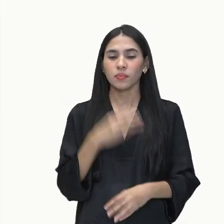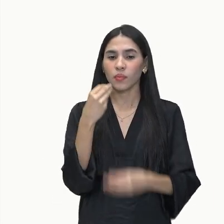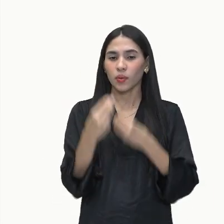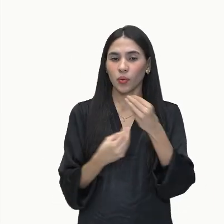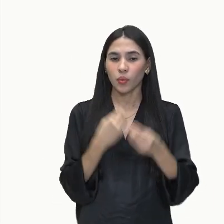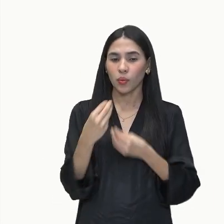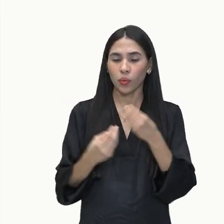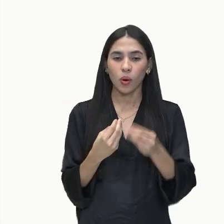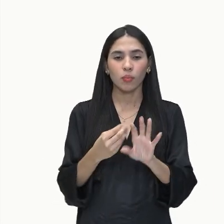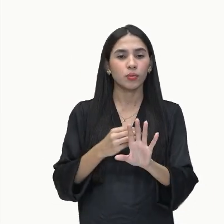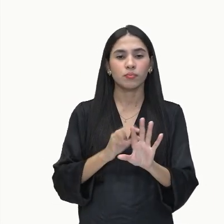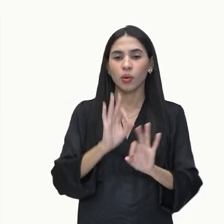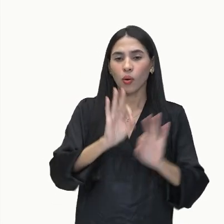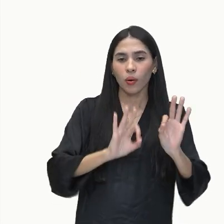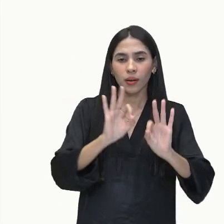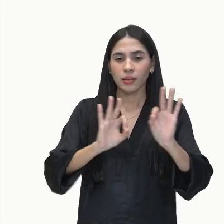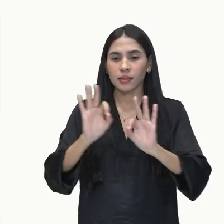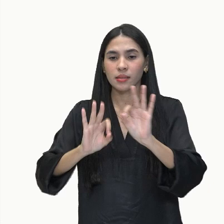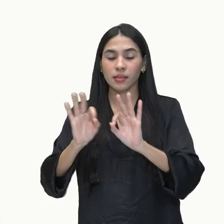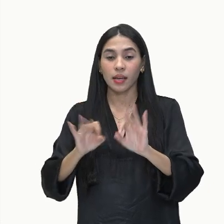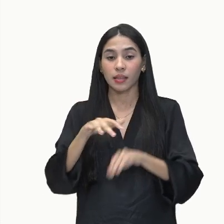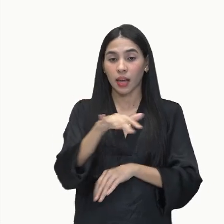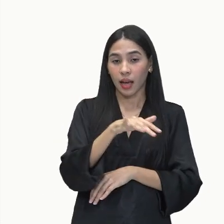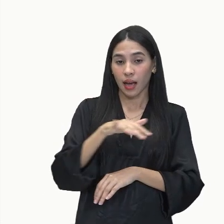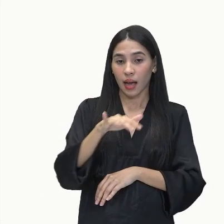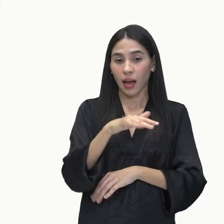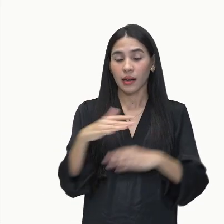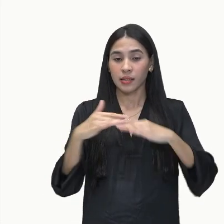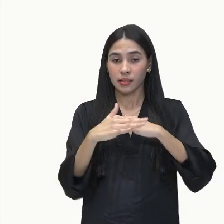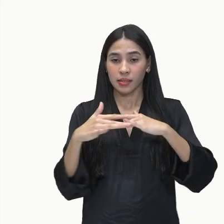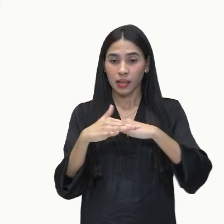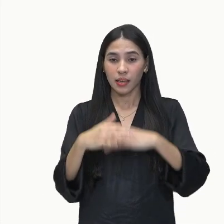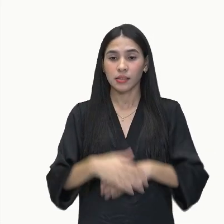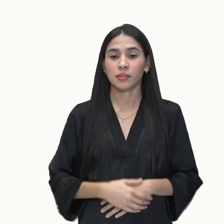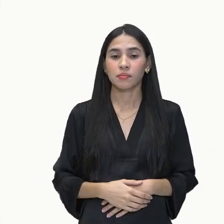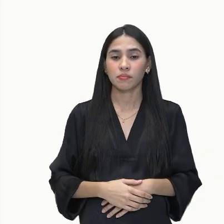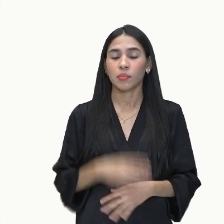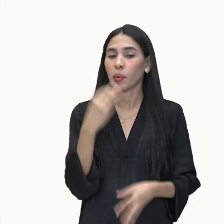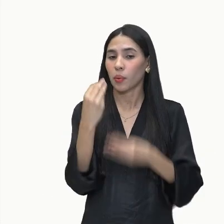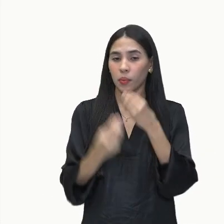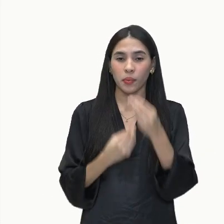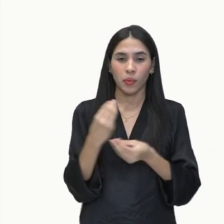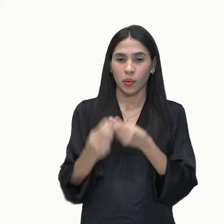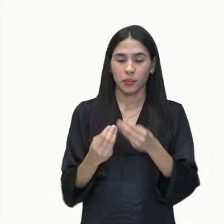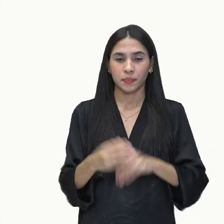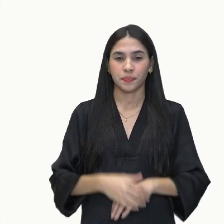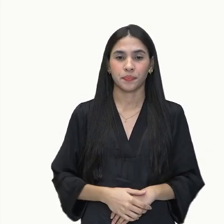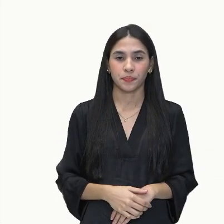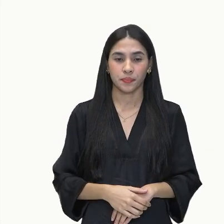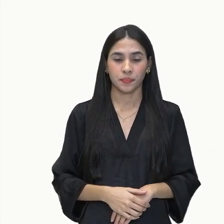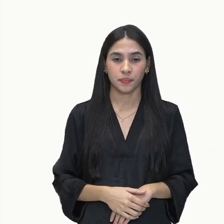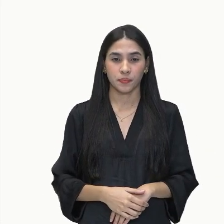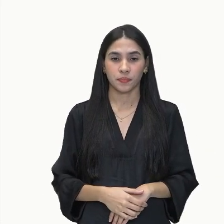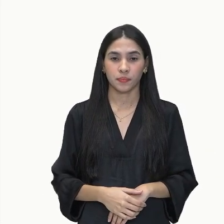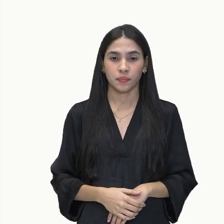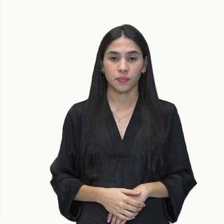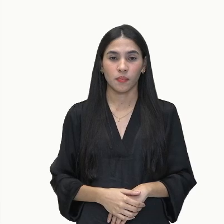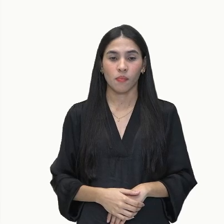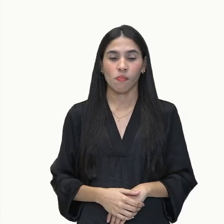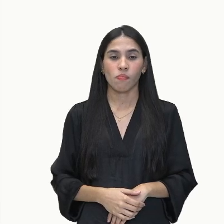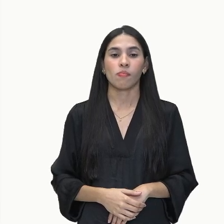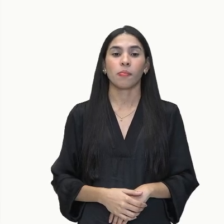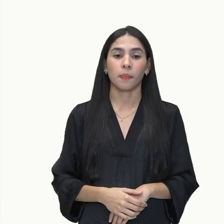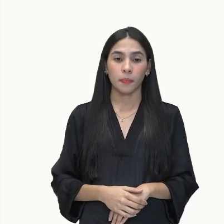está distribuída as áreas urbanizadas, como que estão distribuídas as áreas urbanizadas no Brasil.